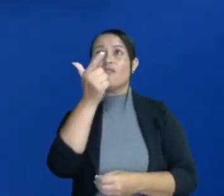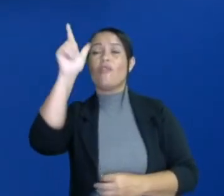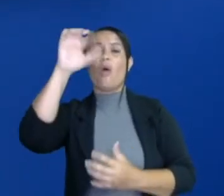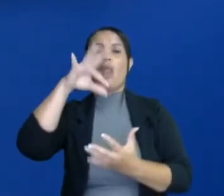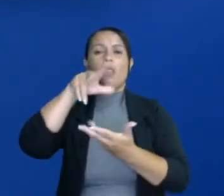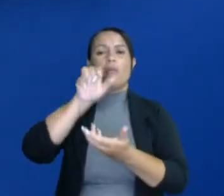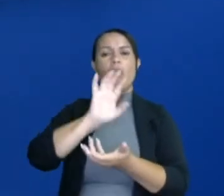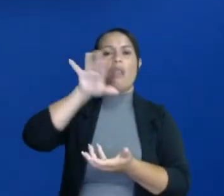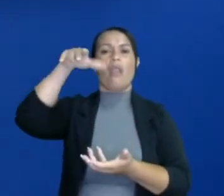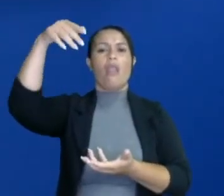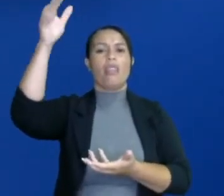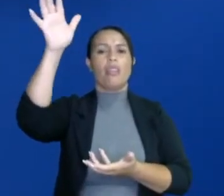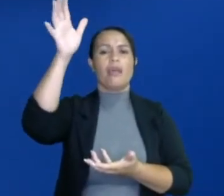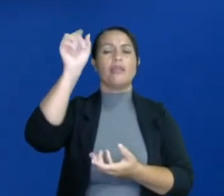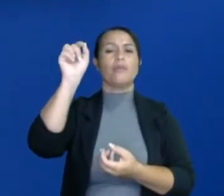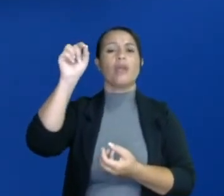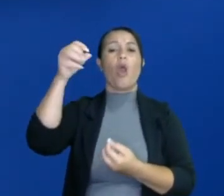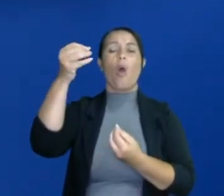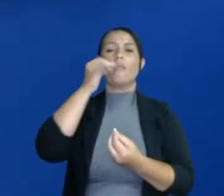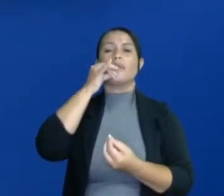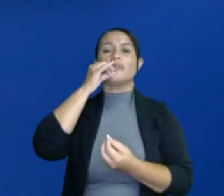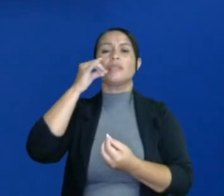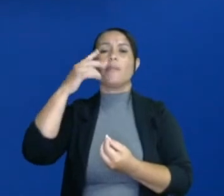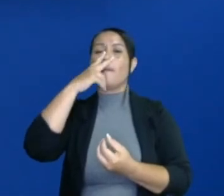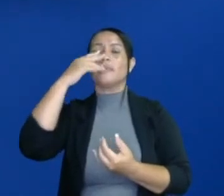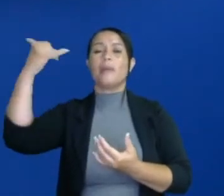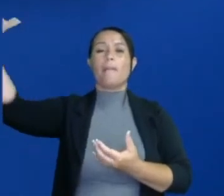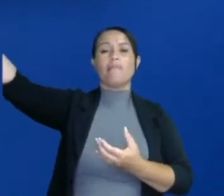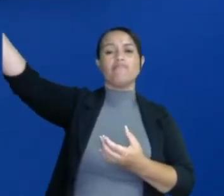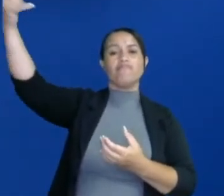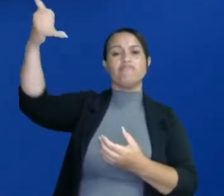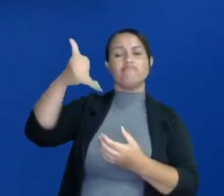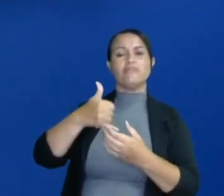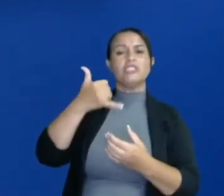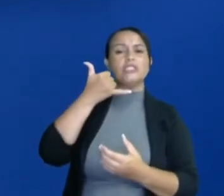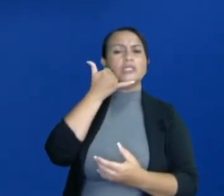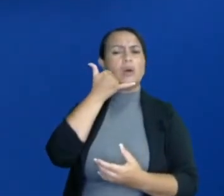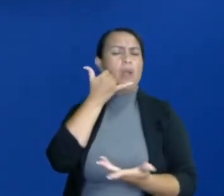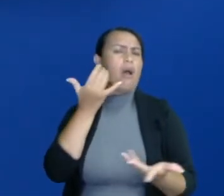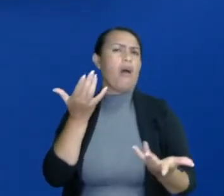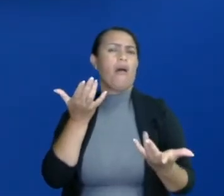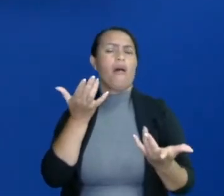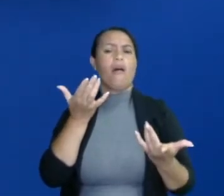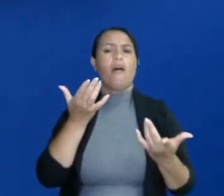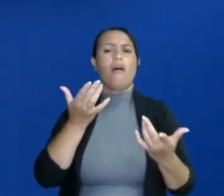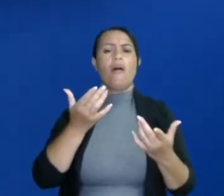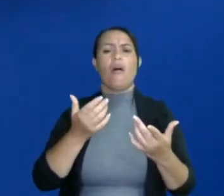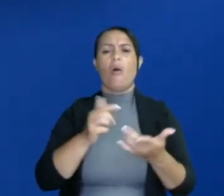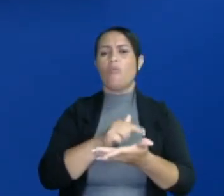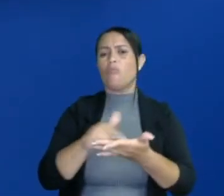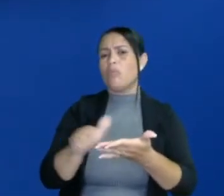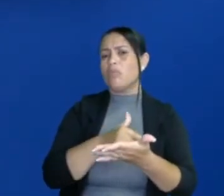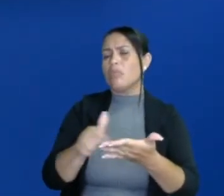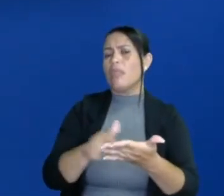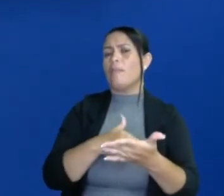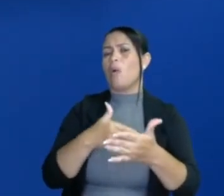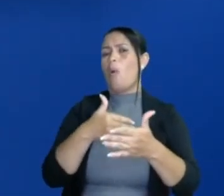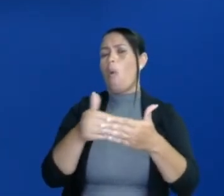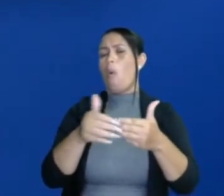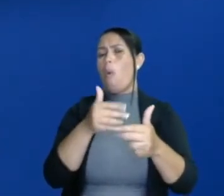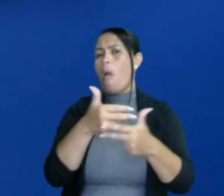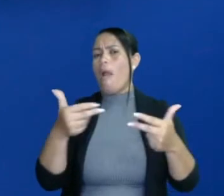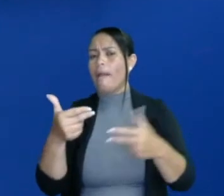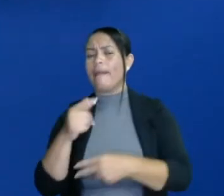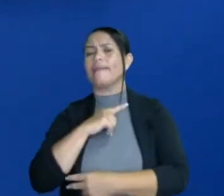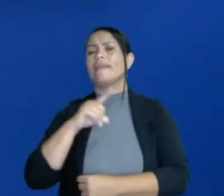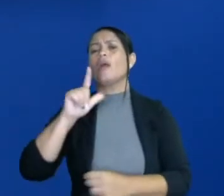Então o satélite ele vai emitir uma mensagem para o seu aparelho, seja o celular, seja um tablet, ou seja, qualquer um desses aparelhos